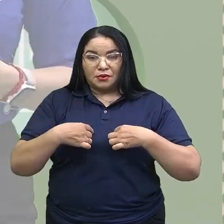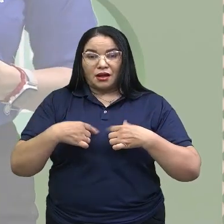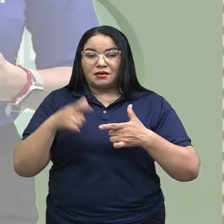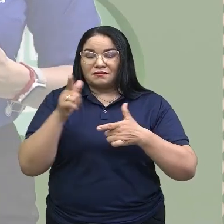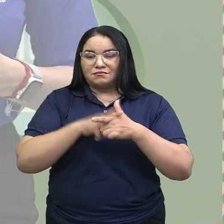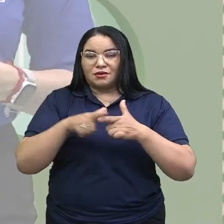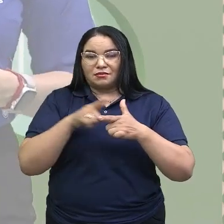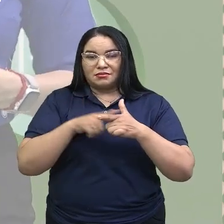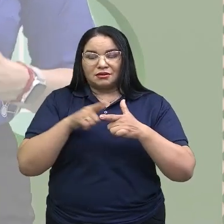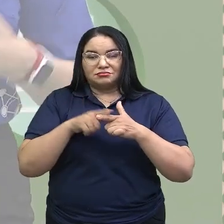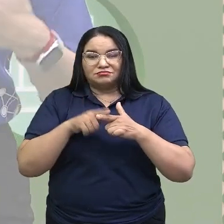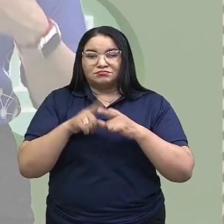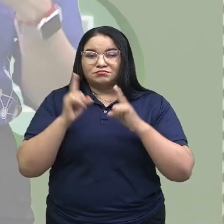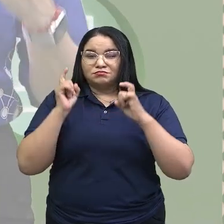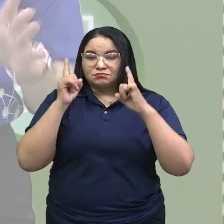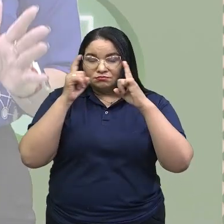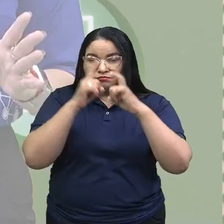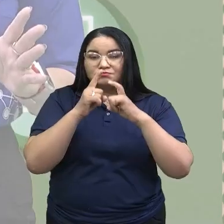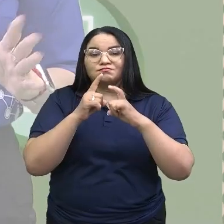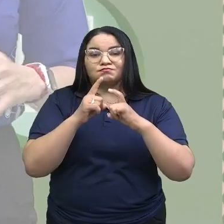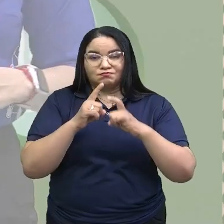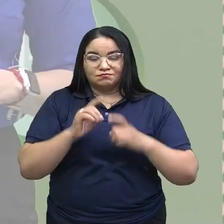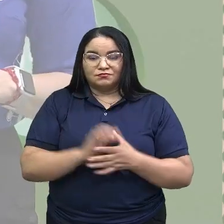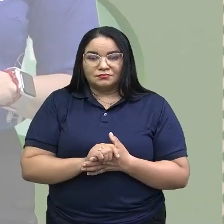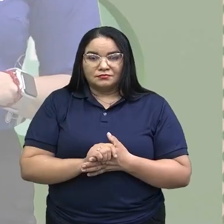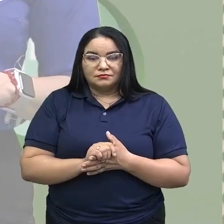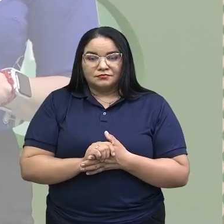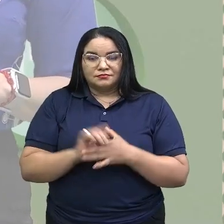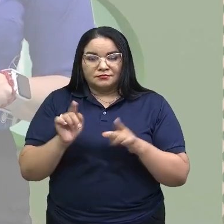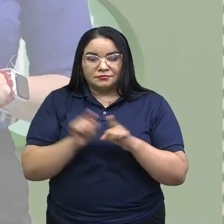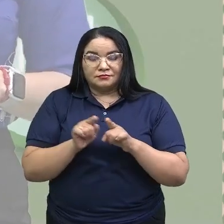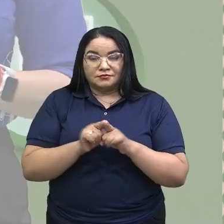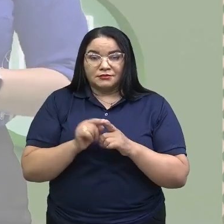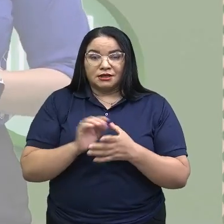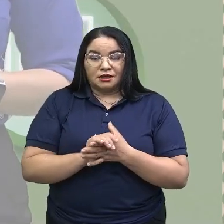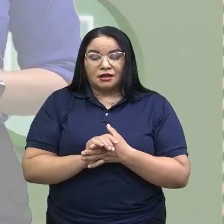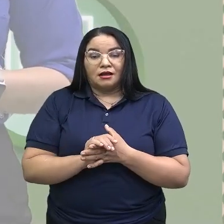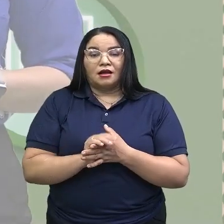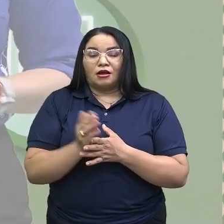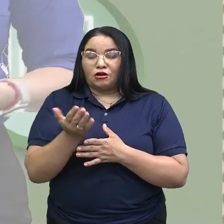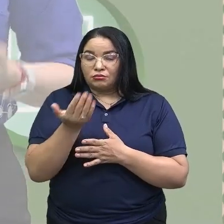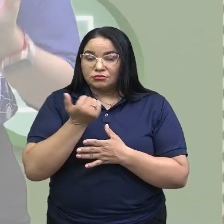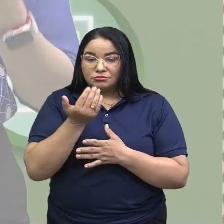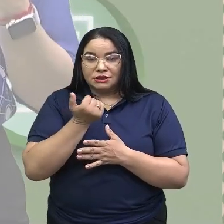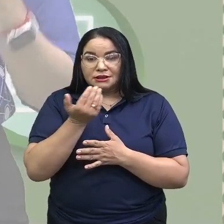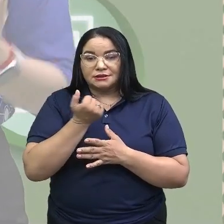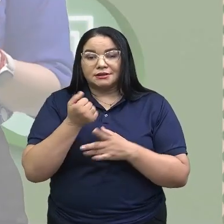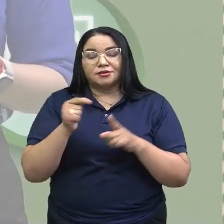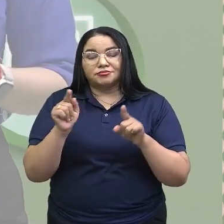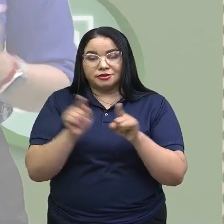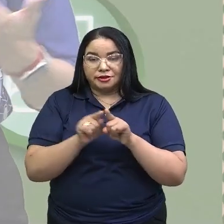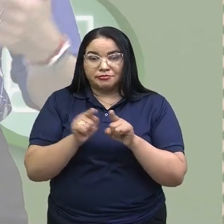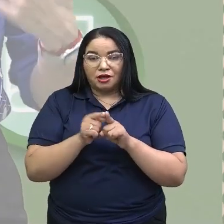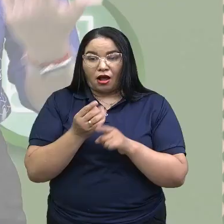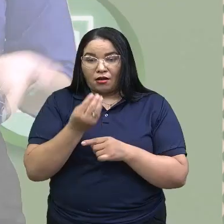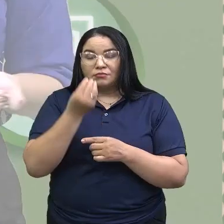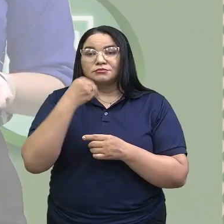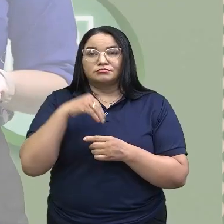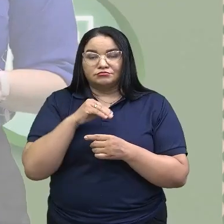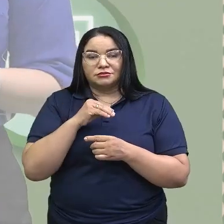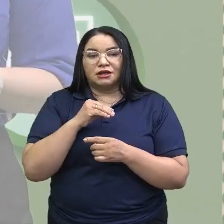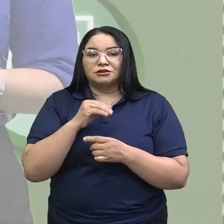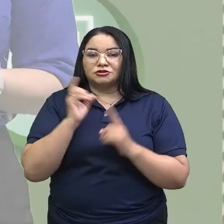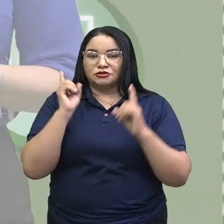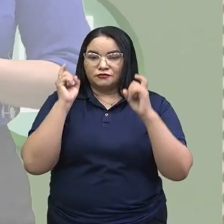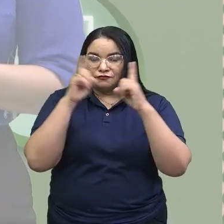as dificuldades que essa pessoa tem no seu dia a dia, né? Até no seu processo ali de alimentação, o fato de engolir também acaba